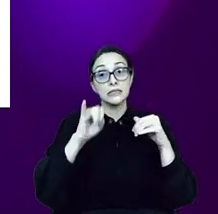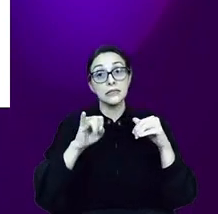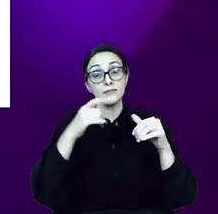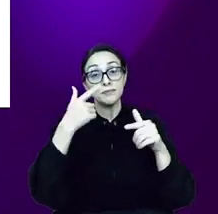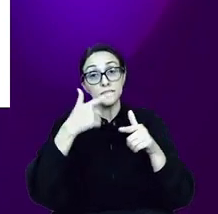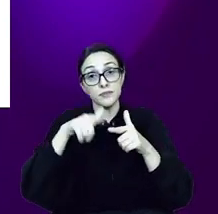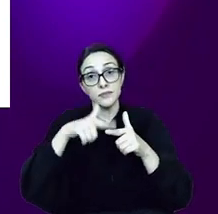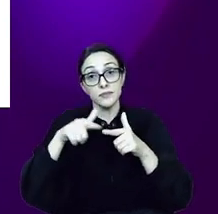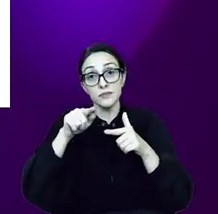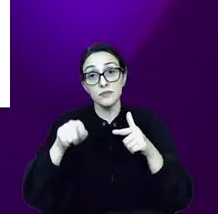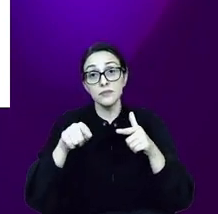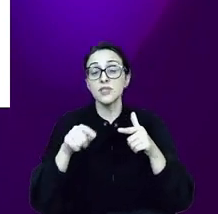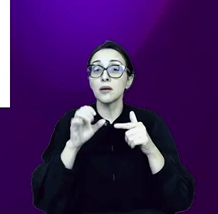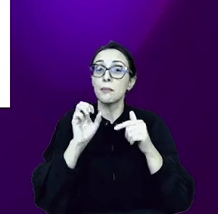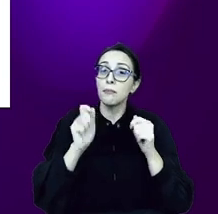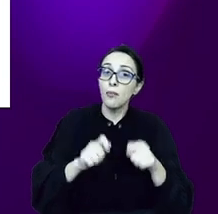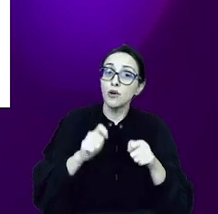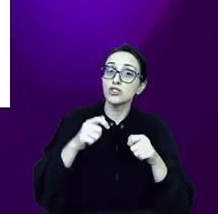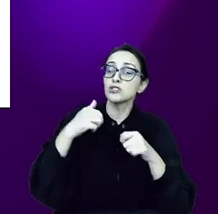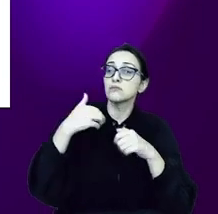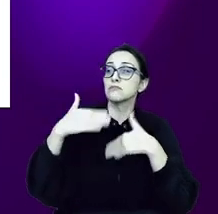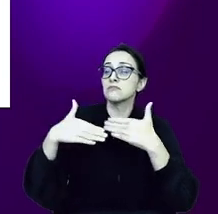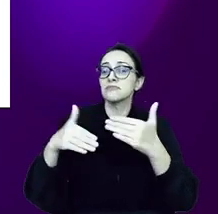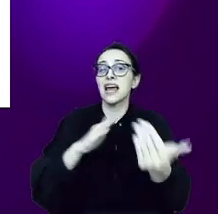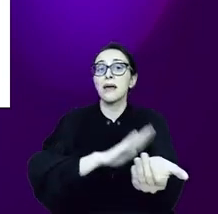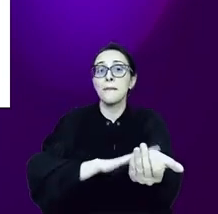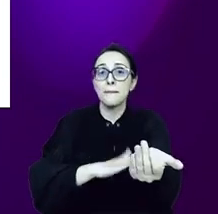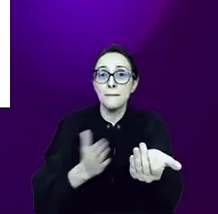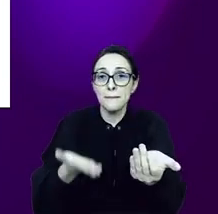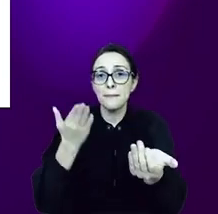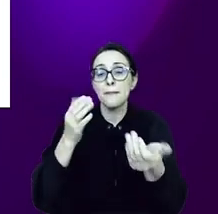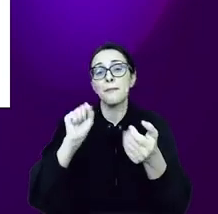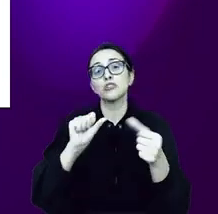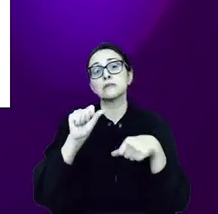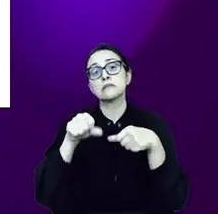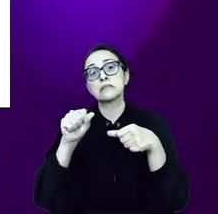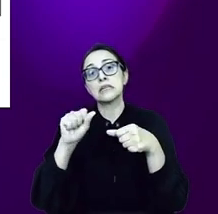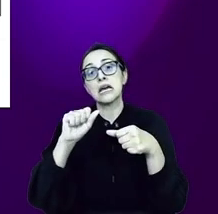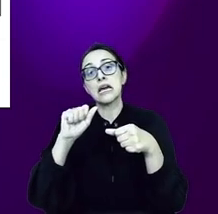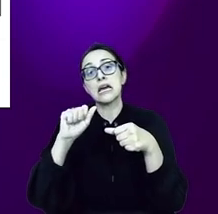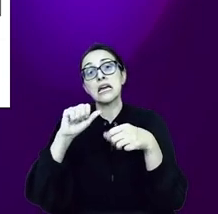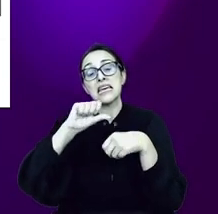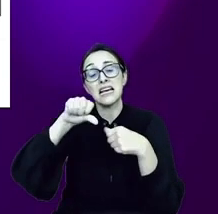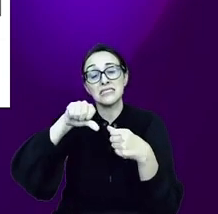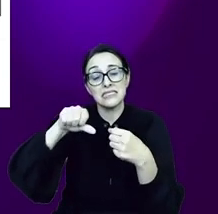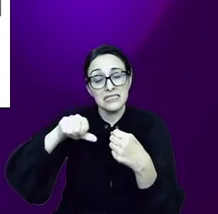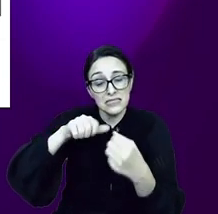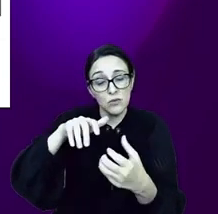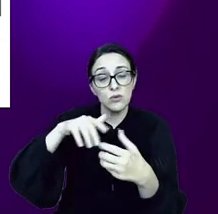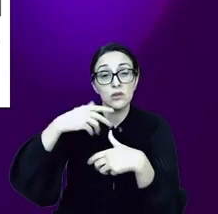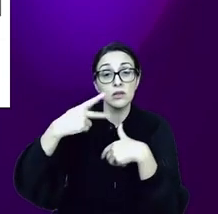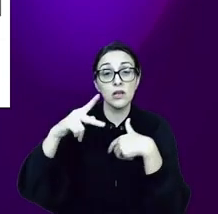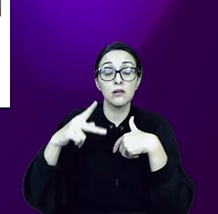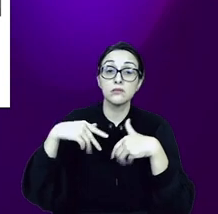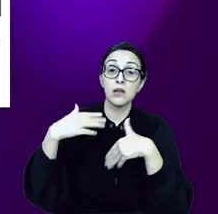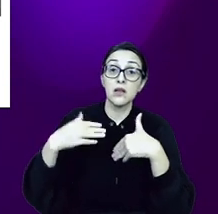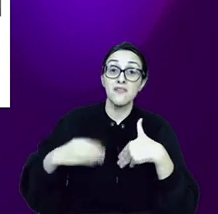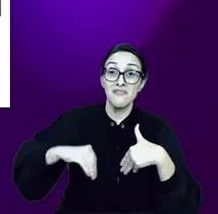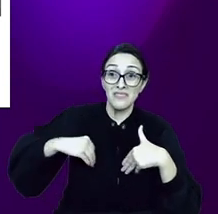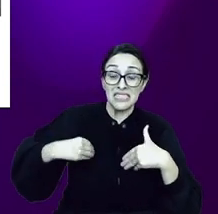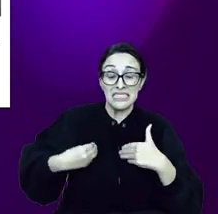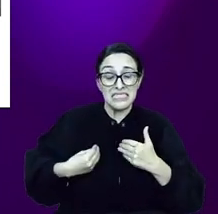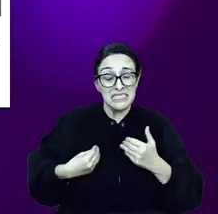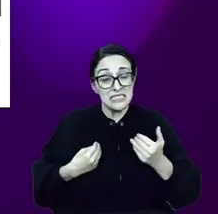portanto, a efeitos neuroinflamatórios, efeitos hipertensivos e risco de herniação e de sobrevida para esses pacientes. Para predizer isso, a utilização